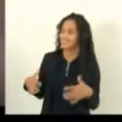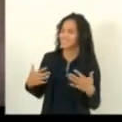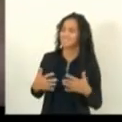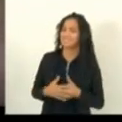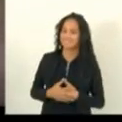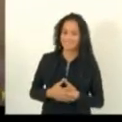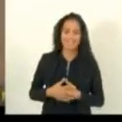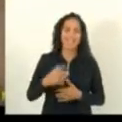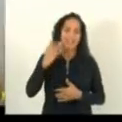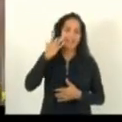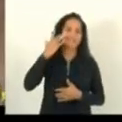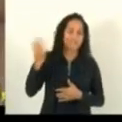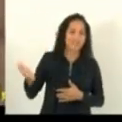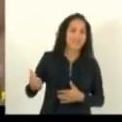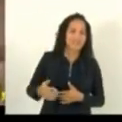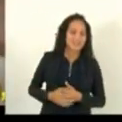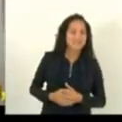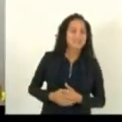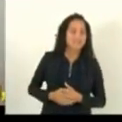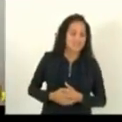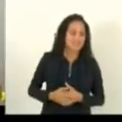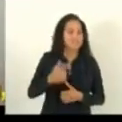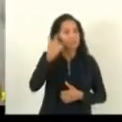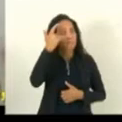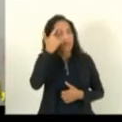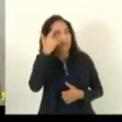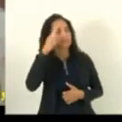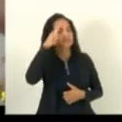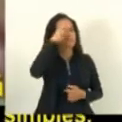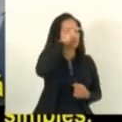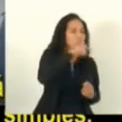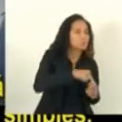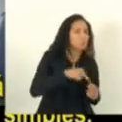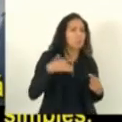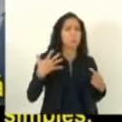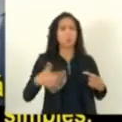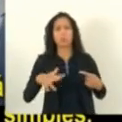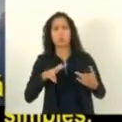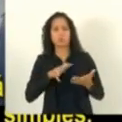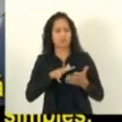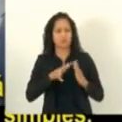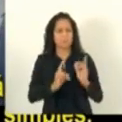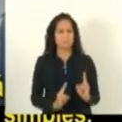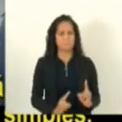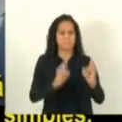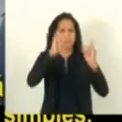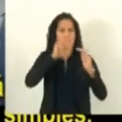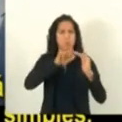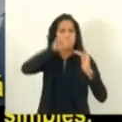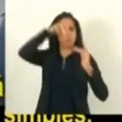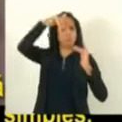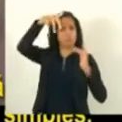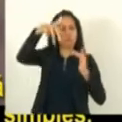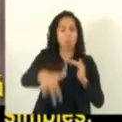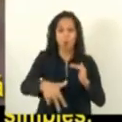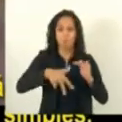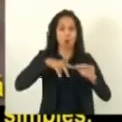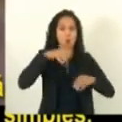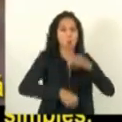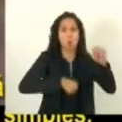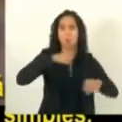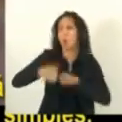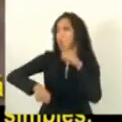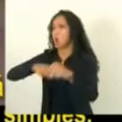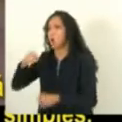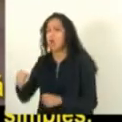Ah. É fácil, né? A gente pensa um monte de coisa, tipo, uau, vou pular de um prédio, vou, sei lá, correr, botar fogo, não sei, mas